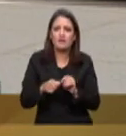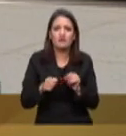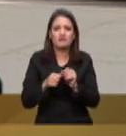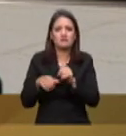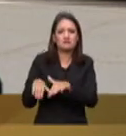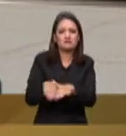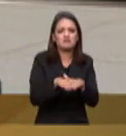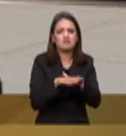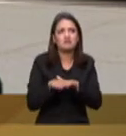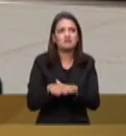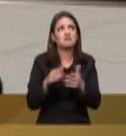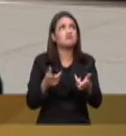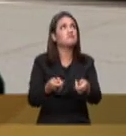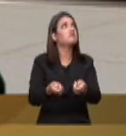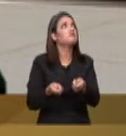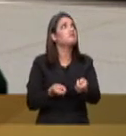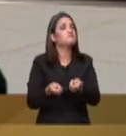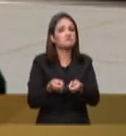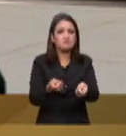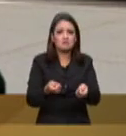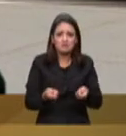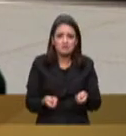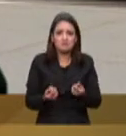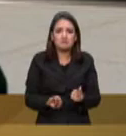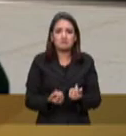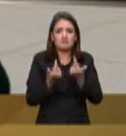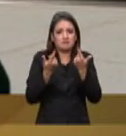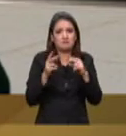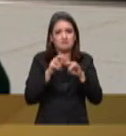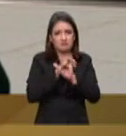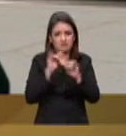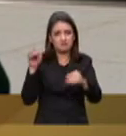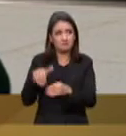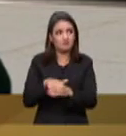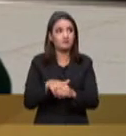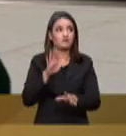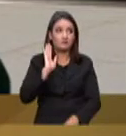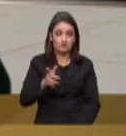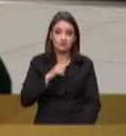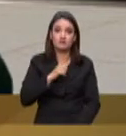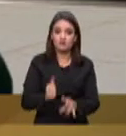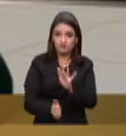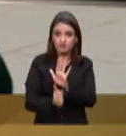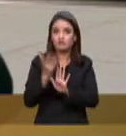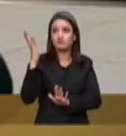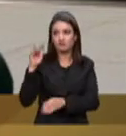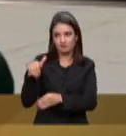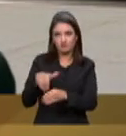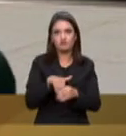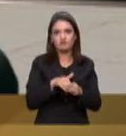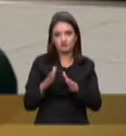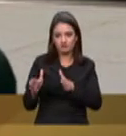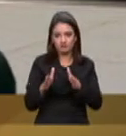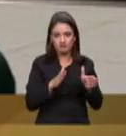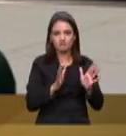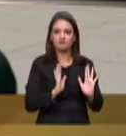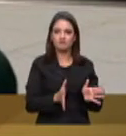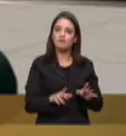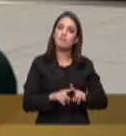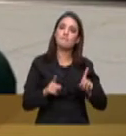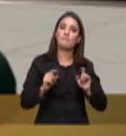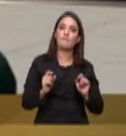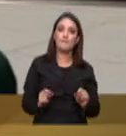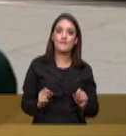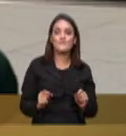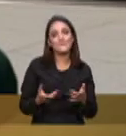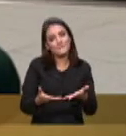de contenção ao poder econômico em relação à propaganda eleitoral, que, aliás, já foi aplicado em várias eleições. Por outro lado,